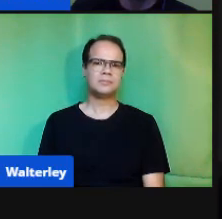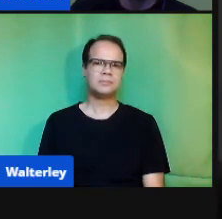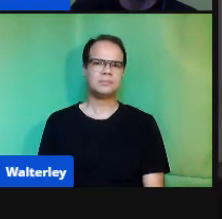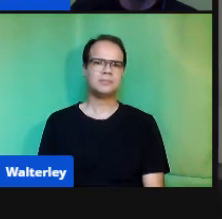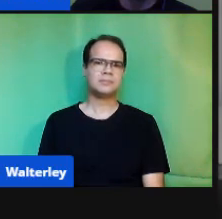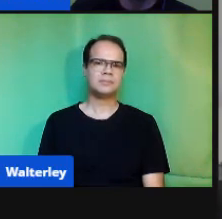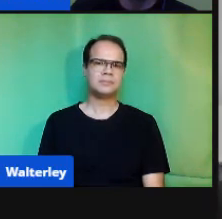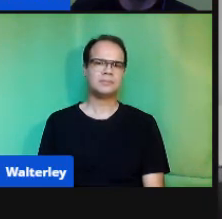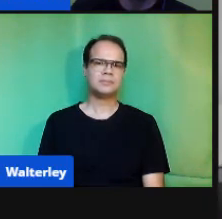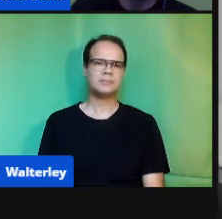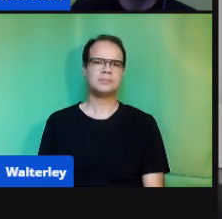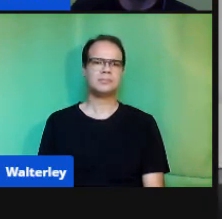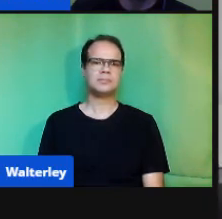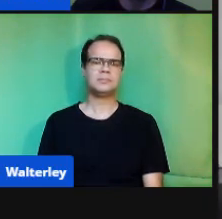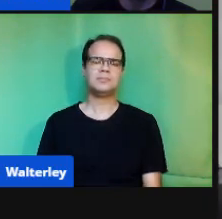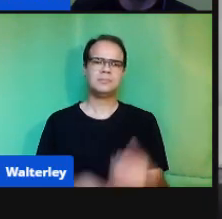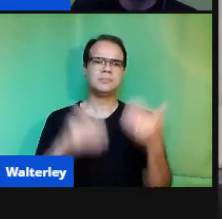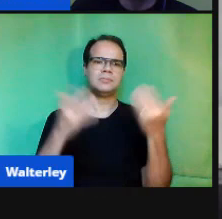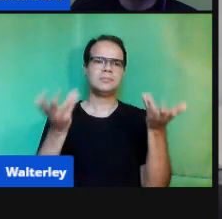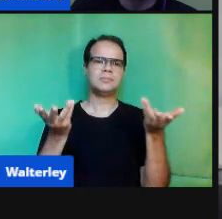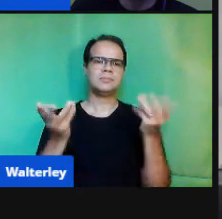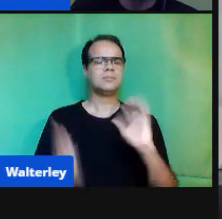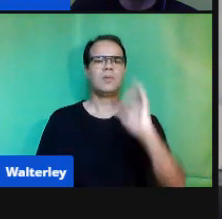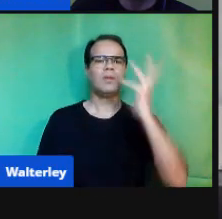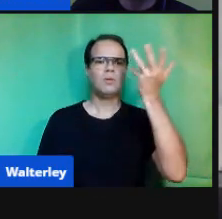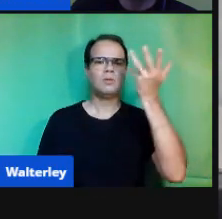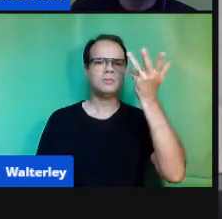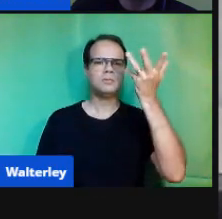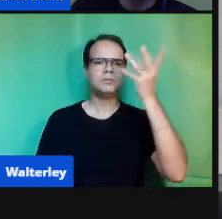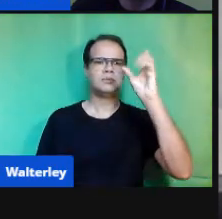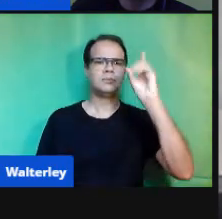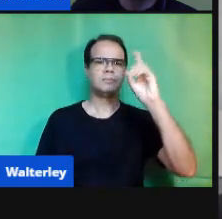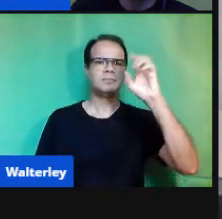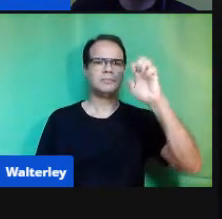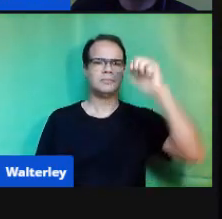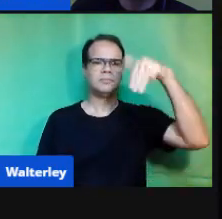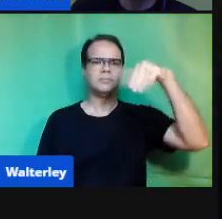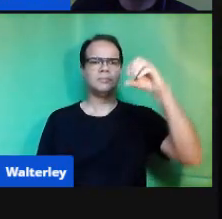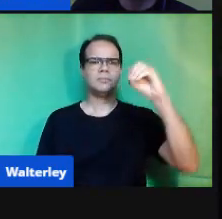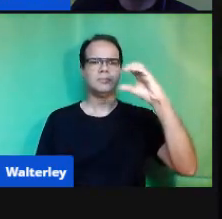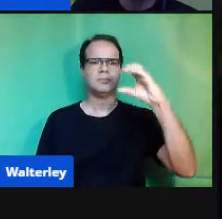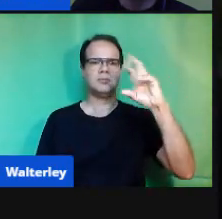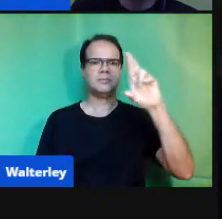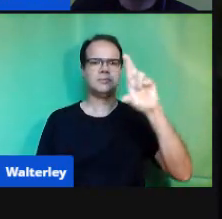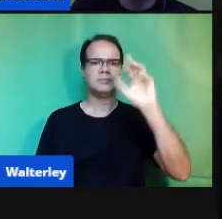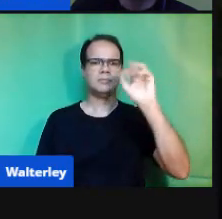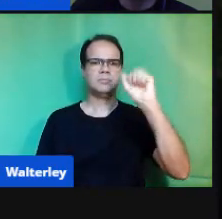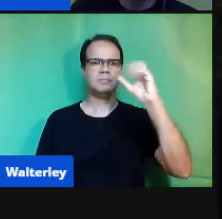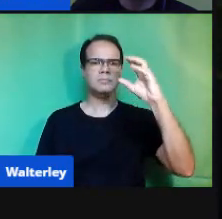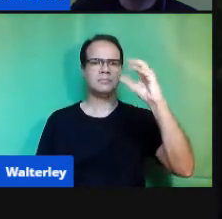Eu temo que nossa democracia tenha sido apenas um sonho efêmero.